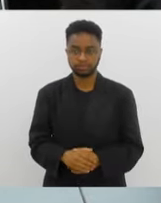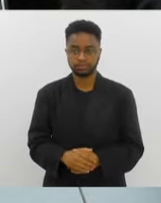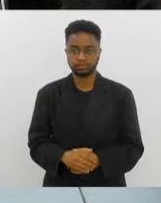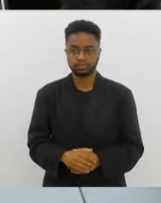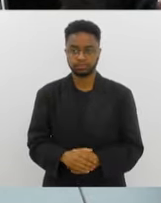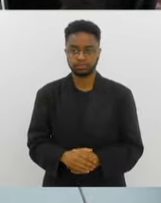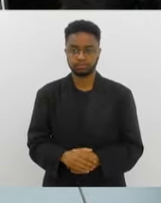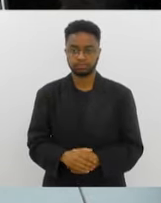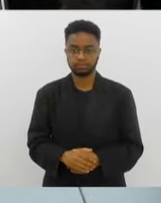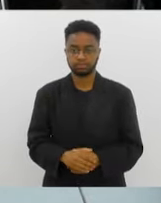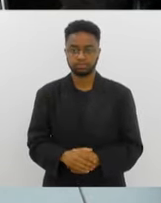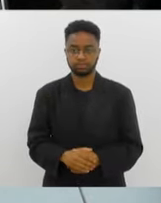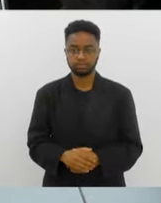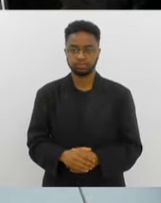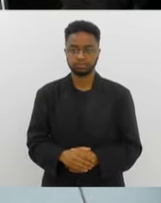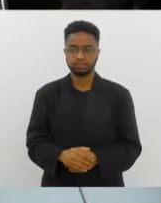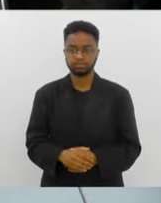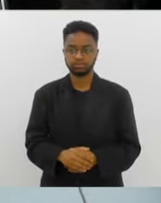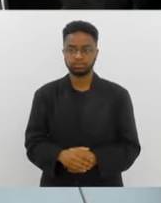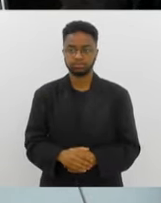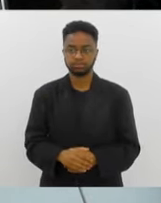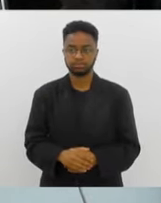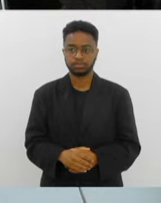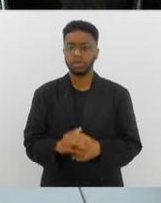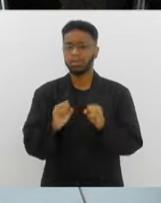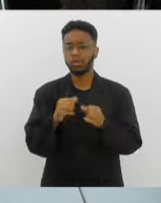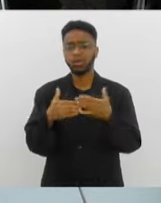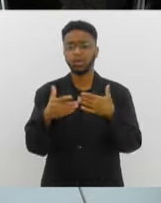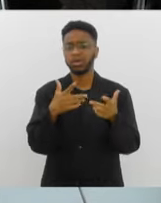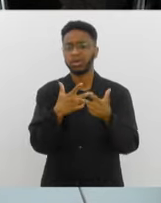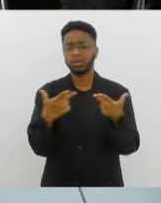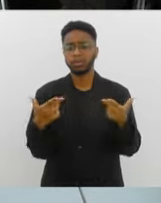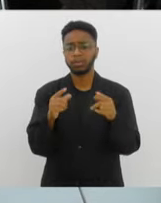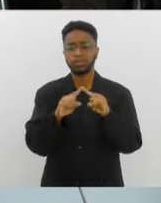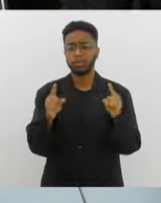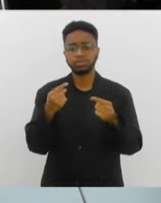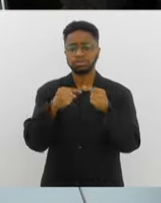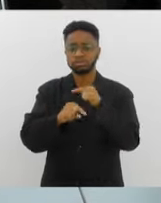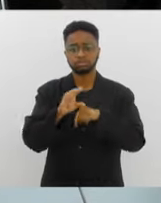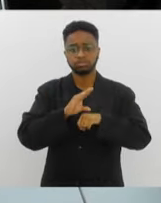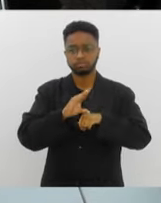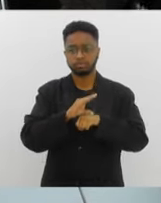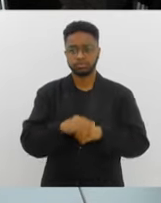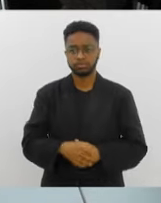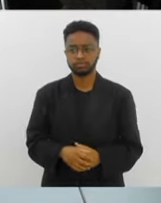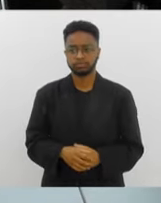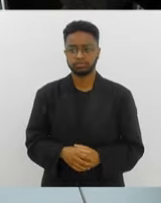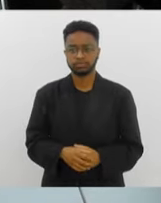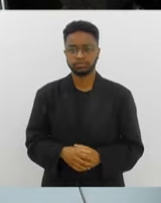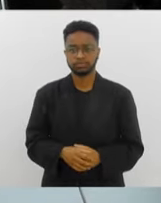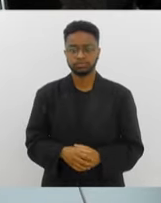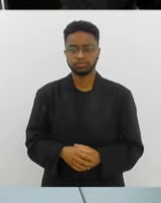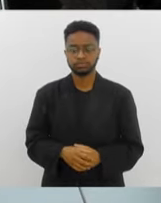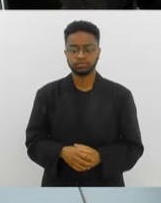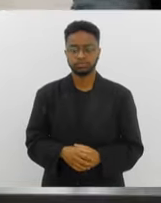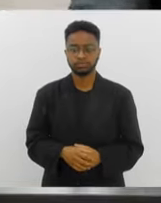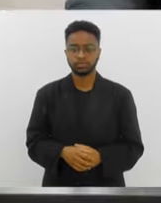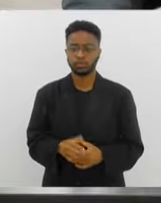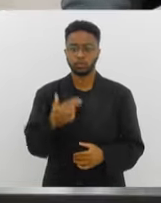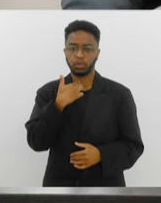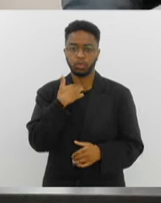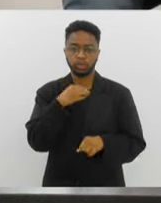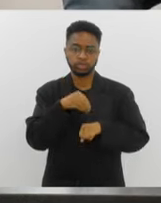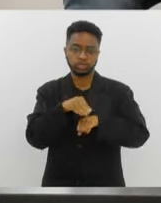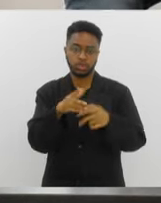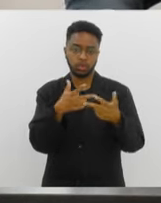TIS. Purinha. Não, pode ser qualquer coisa, inconstitucionalidade pura. Eu já me filiei. Pequena divergência. Não pode ser indicação de